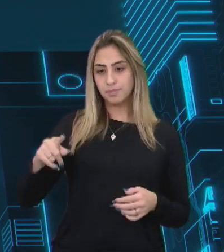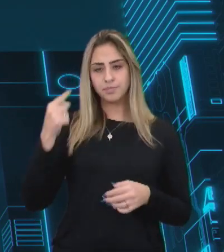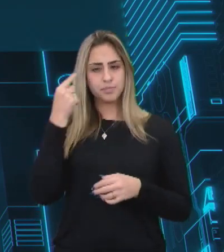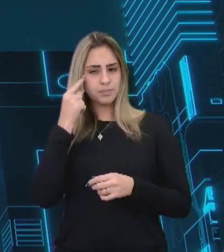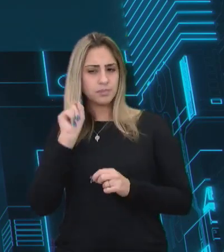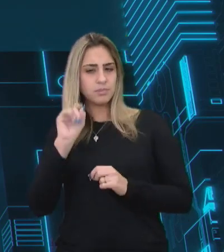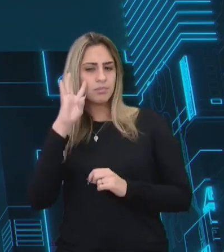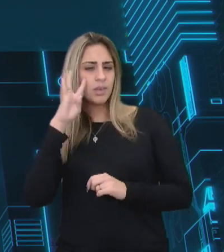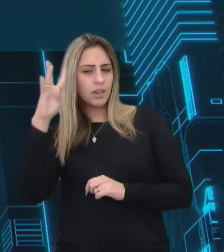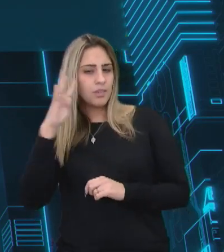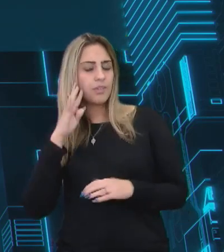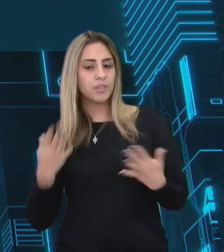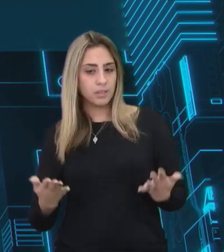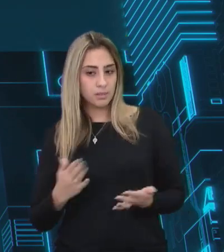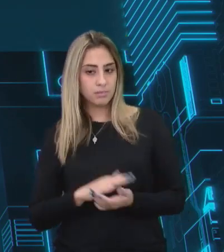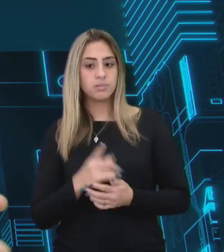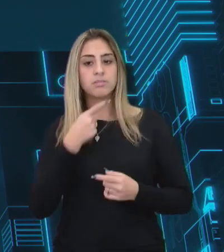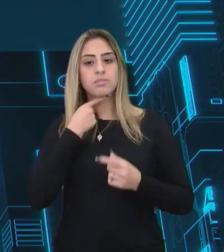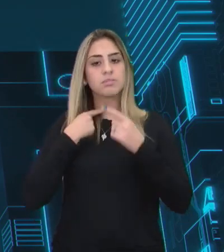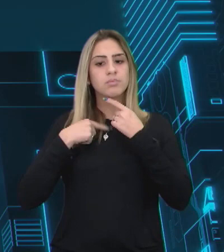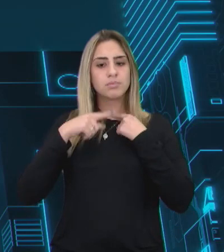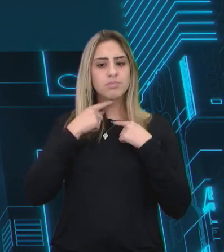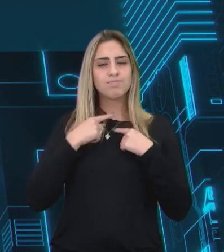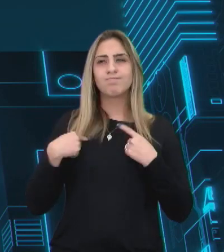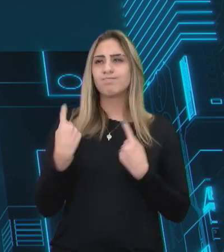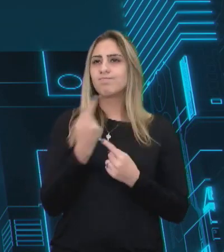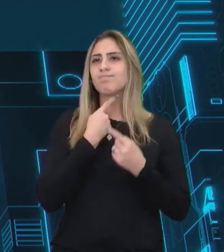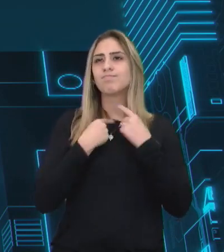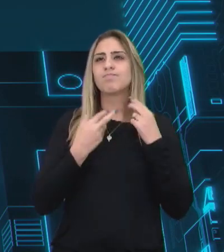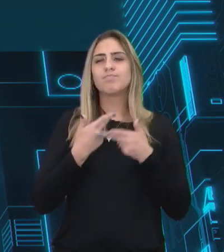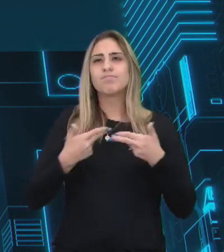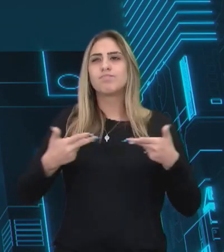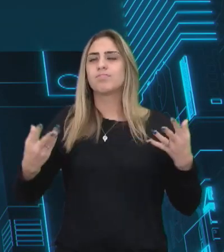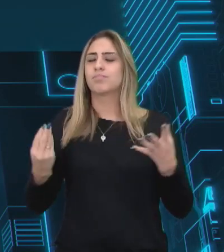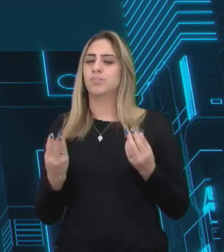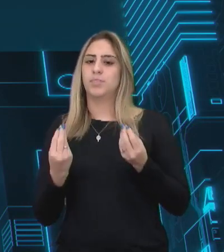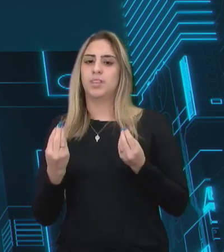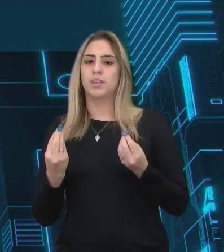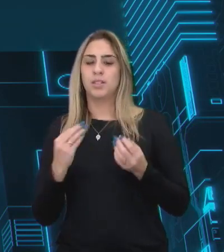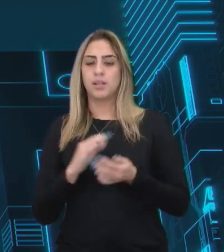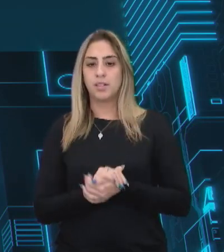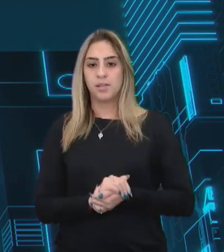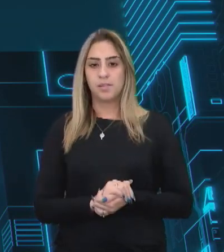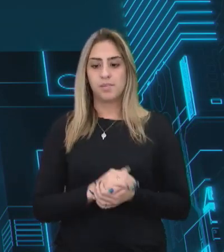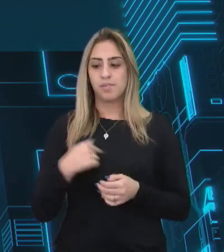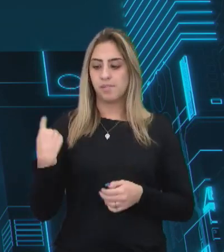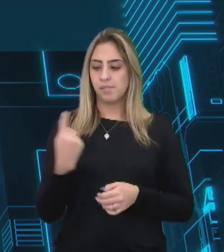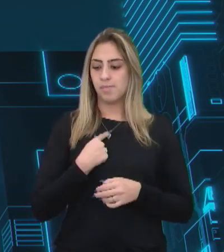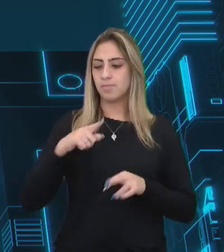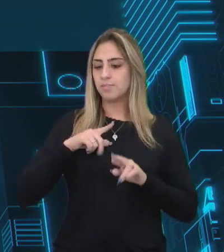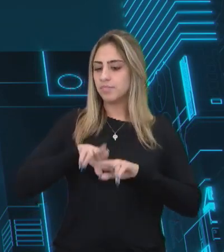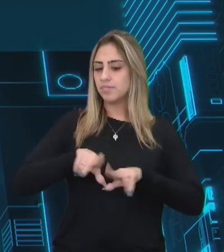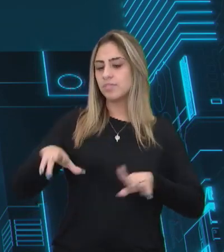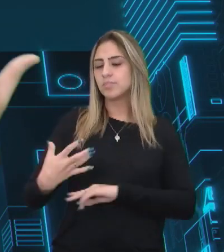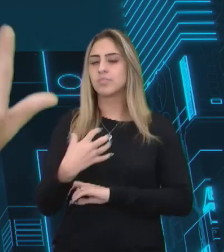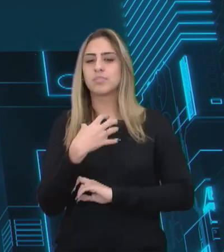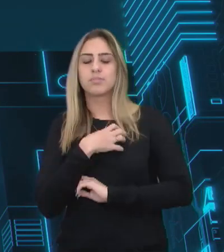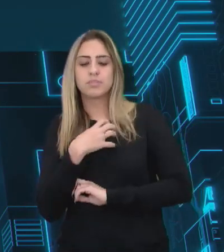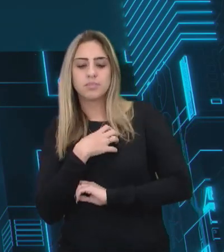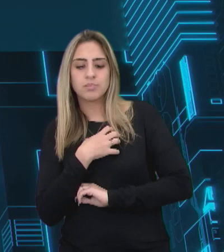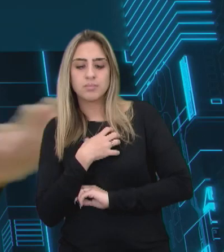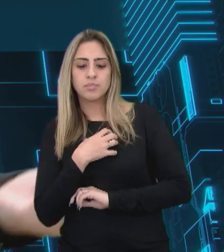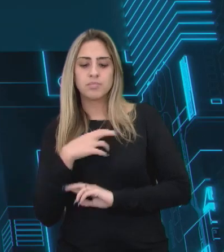pouquinho, reflita, né? Desejos, a gente deseja tanta coisa, né, gente? Durante a nossa vida, a gente tem várias possibilidades,